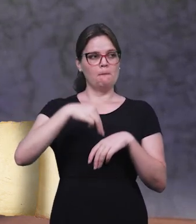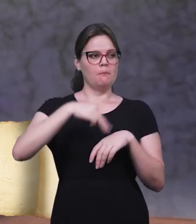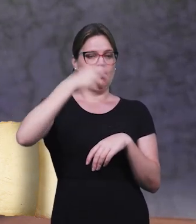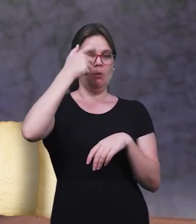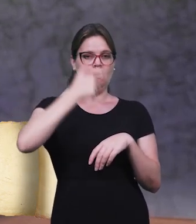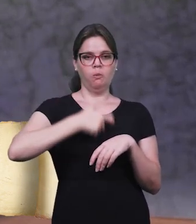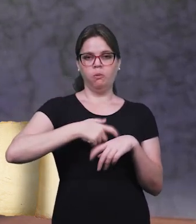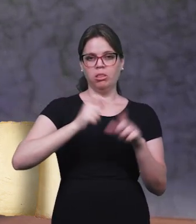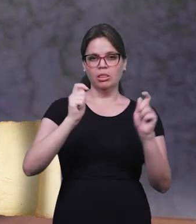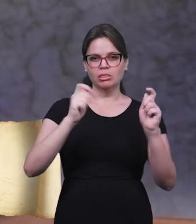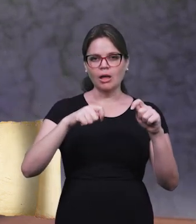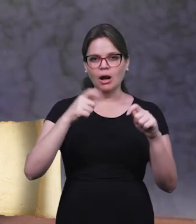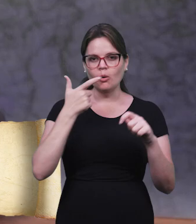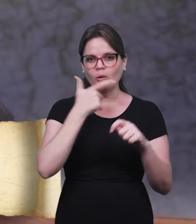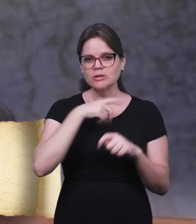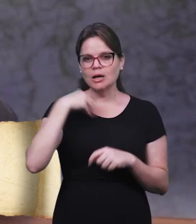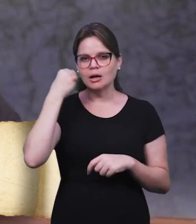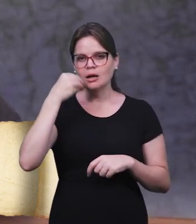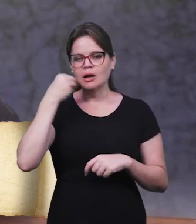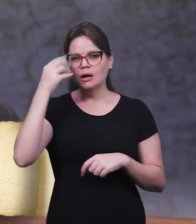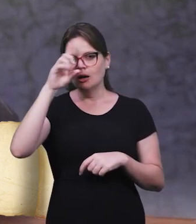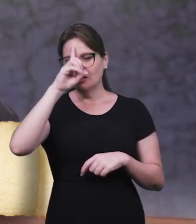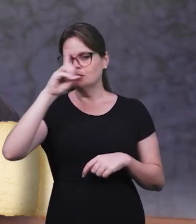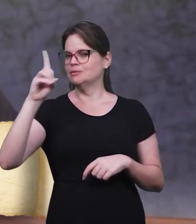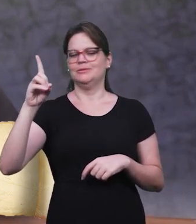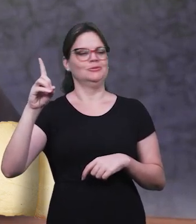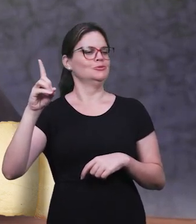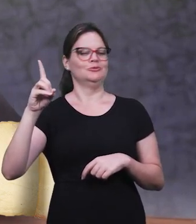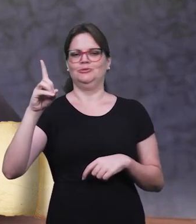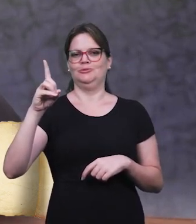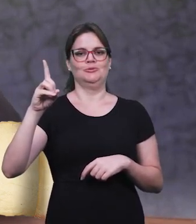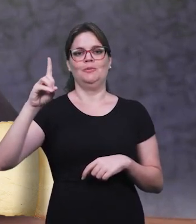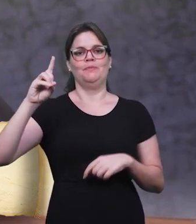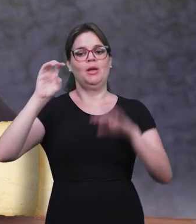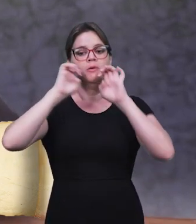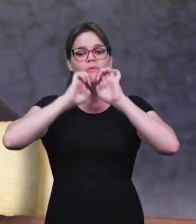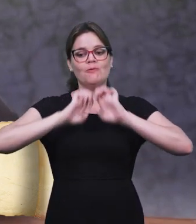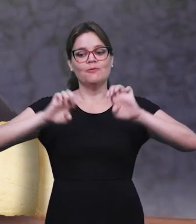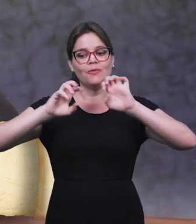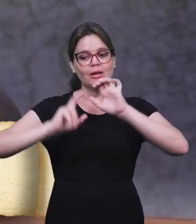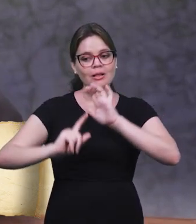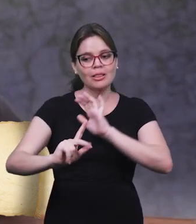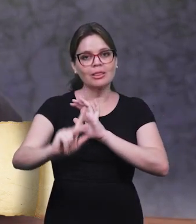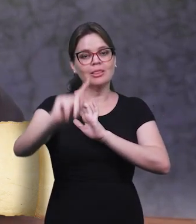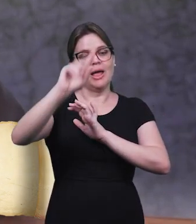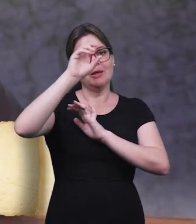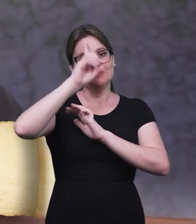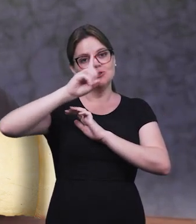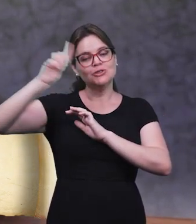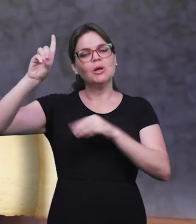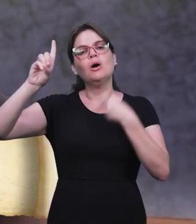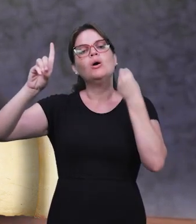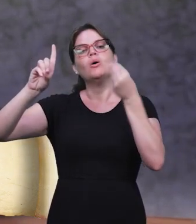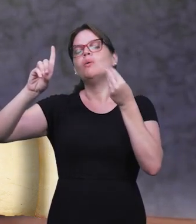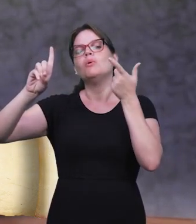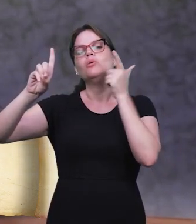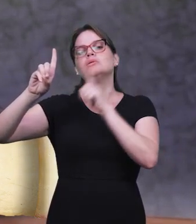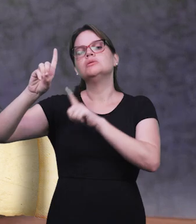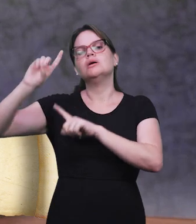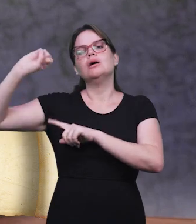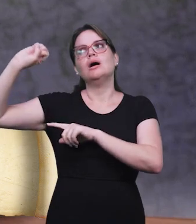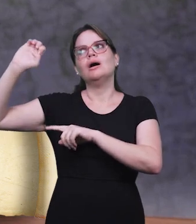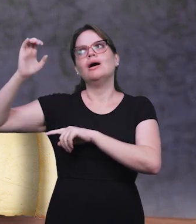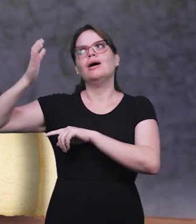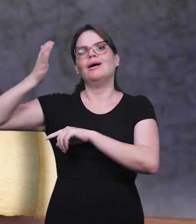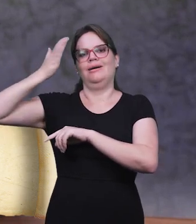mestres, não tem ninguém. O evangelho de Deus é trazido às nossas vidas por revelação do Senhor